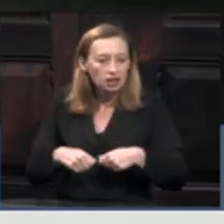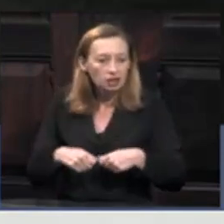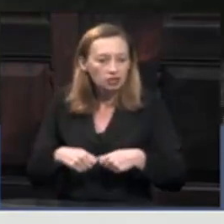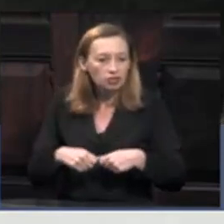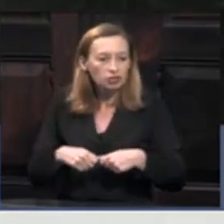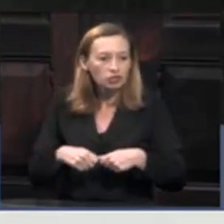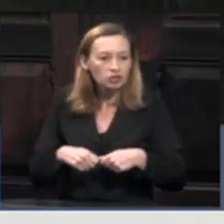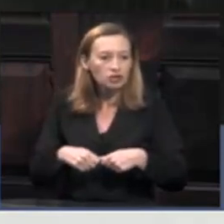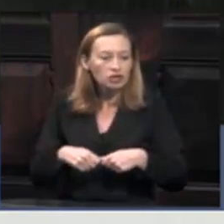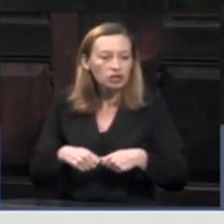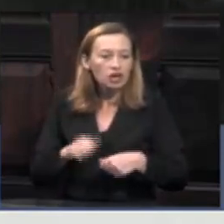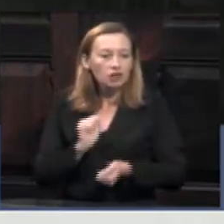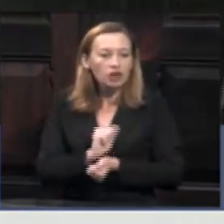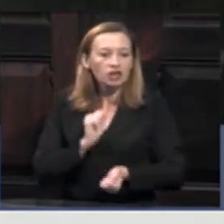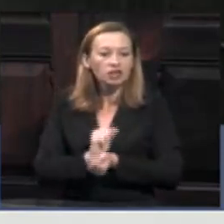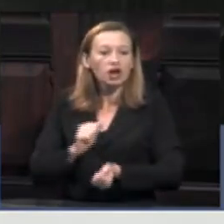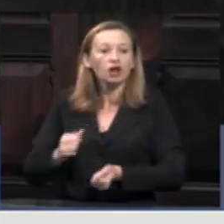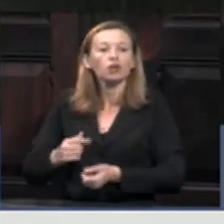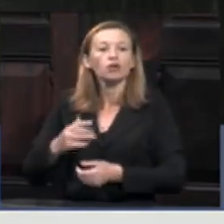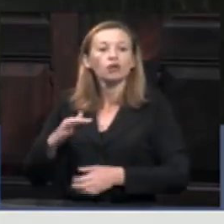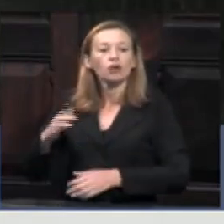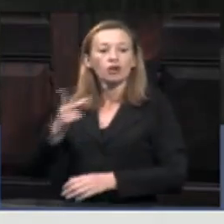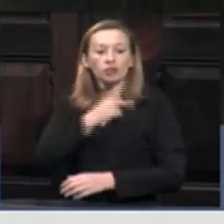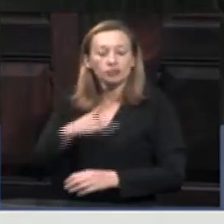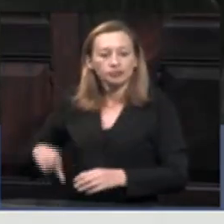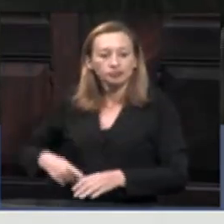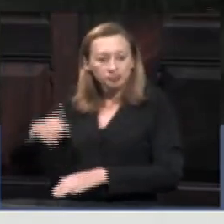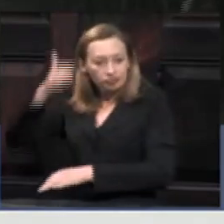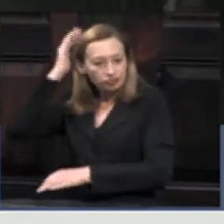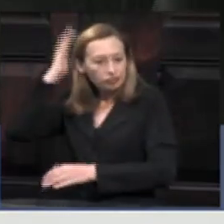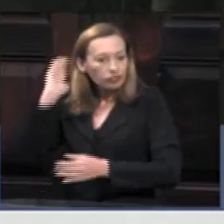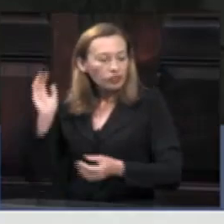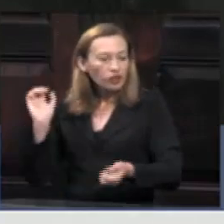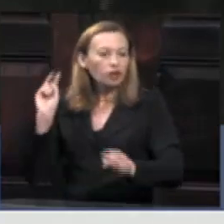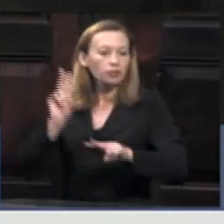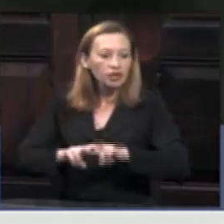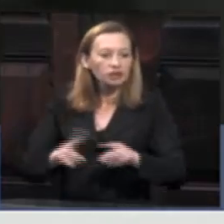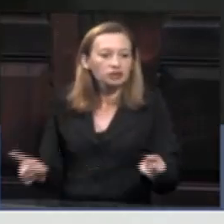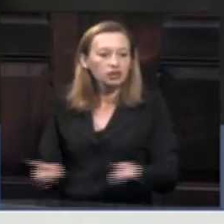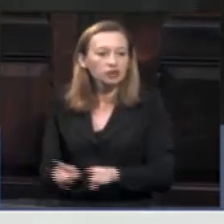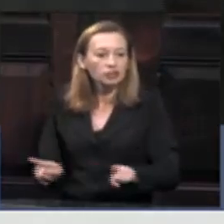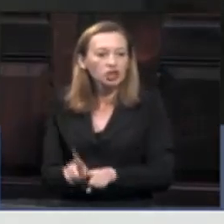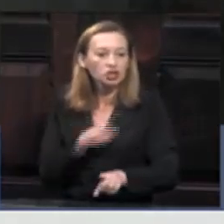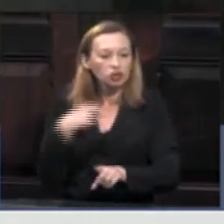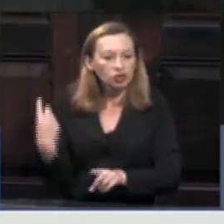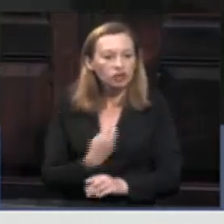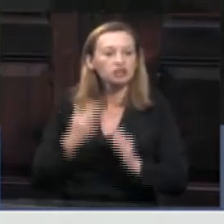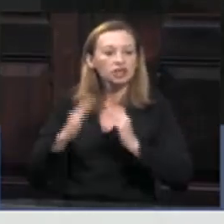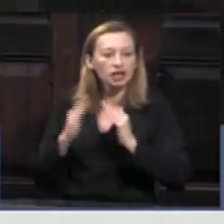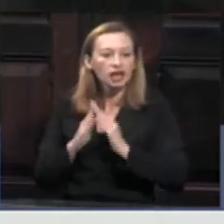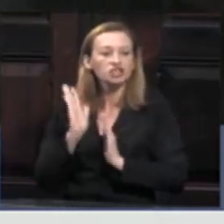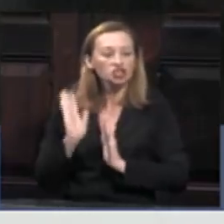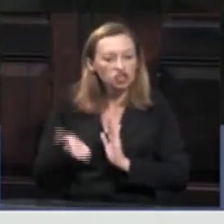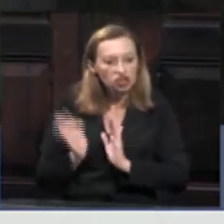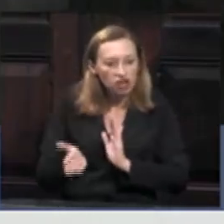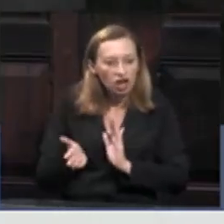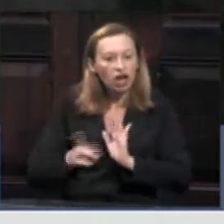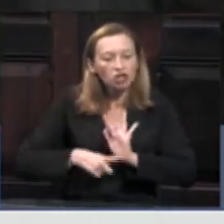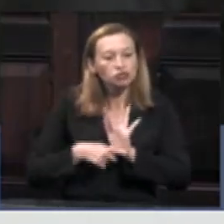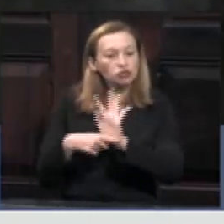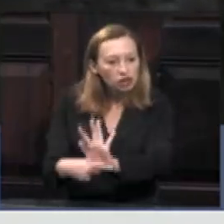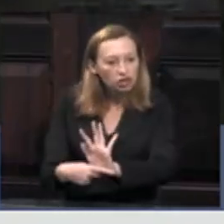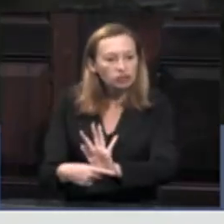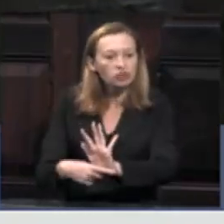para ser preso, como uma garantia que é absolutamente criminosa. Nós dessa casa já tiramos a SEDAI dessa